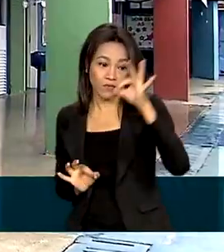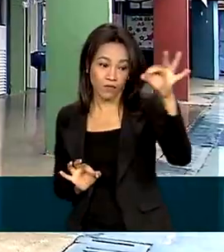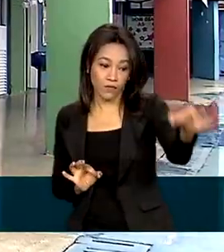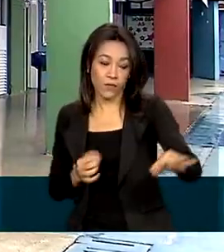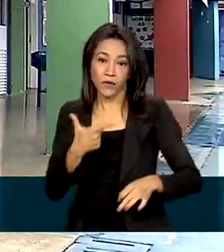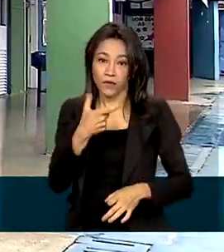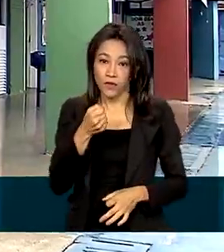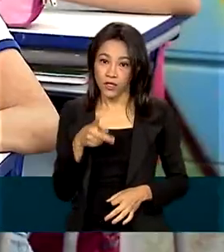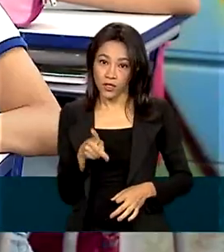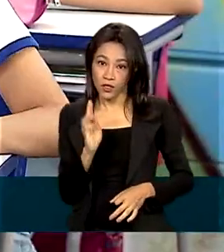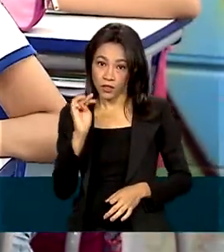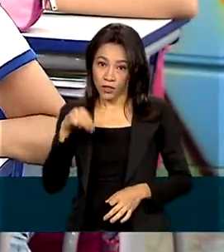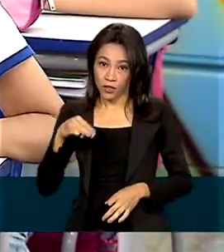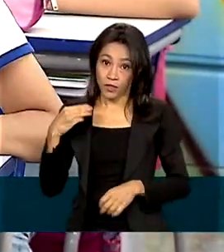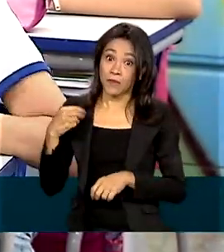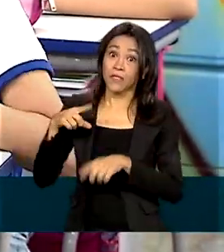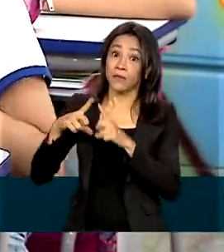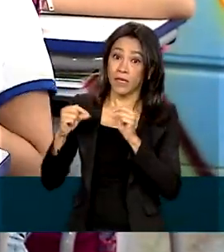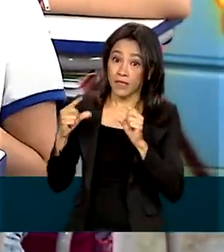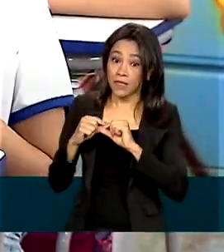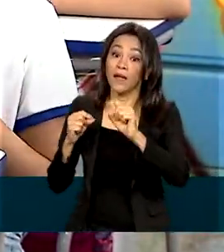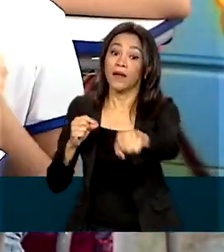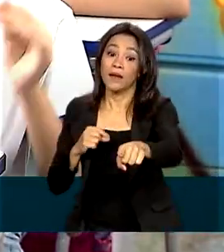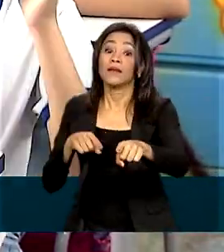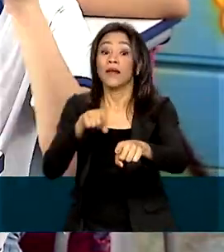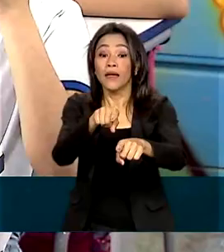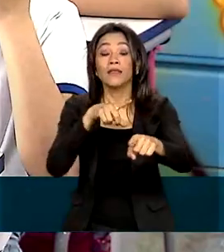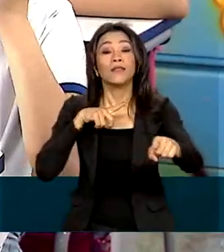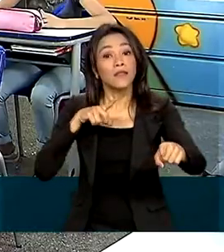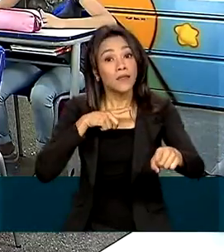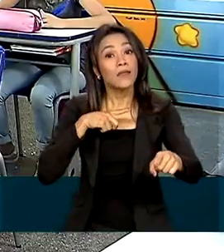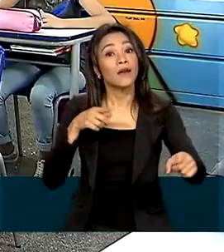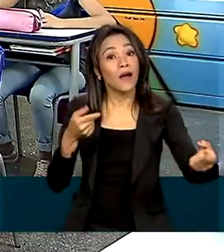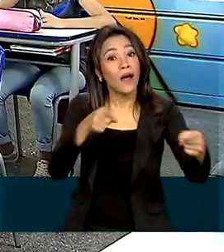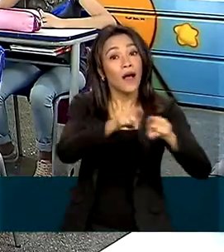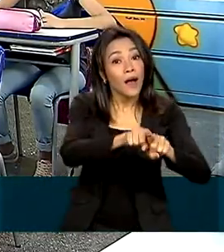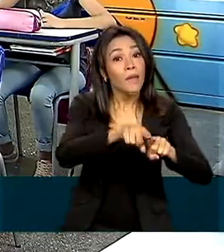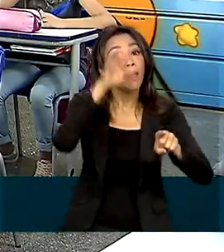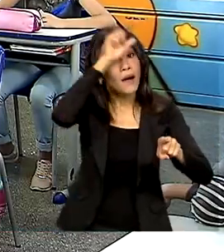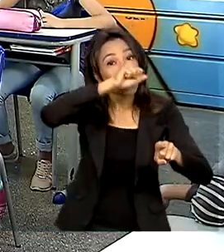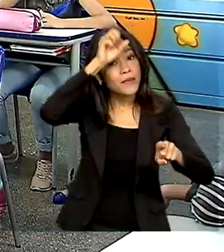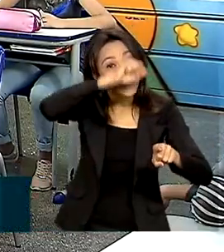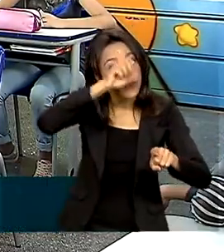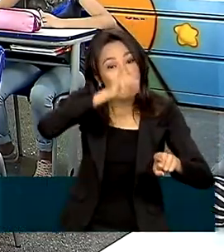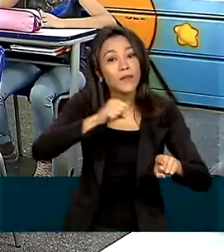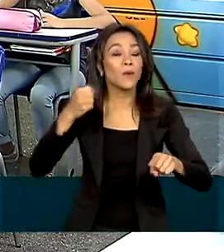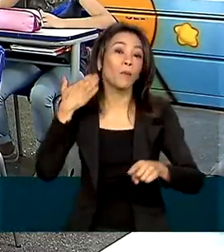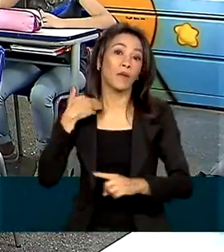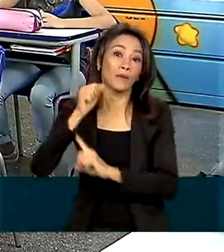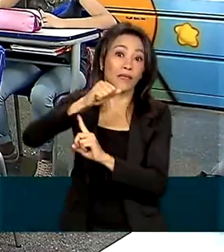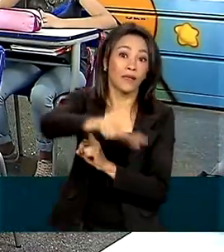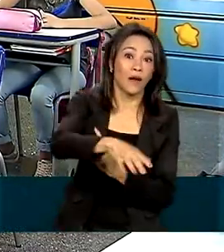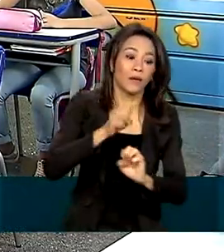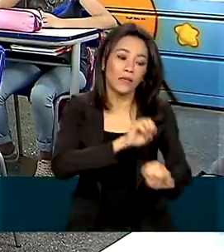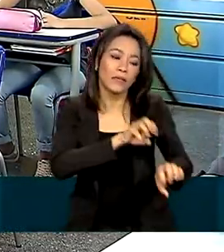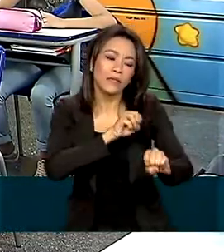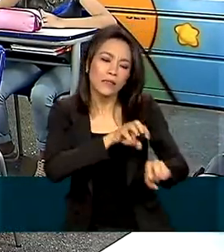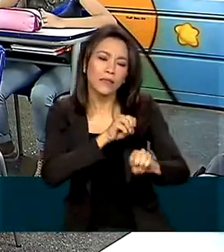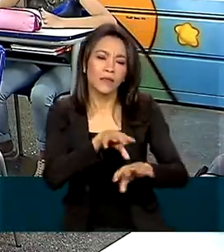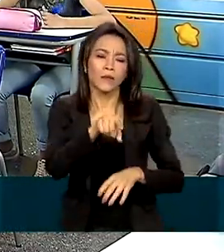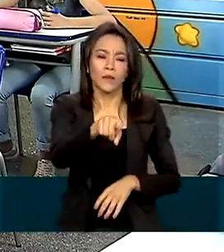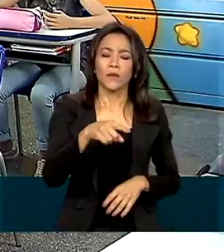faz parte do programa Aprender Valor do Banco Central. Todas as turmas do 1º ao 5º ano do